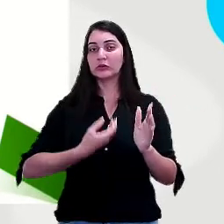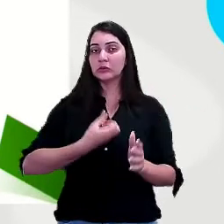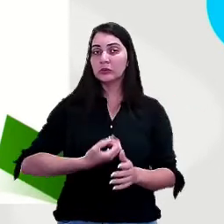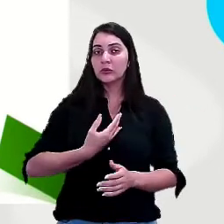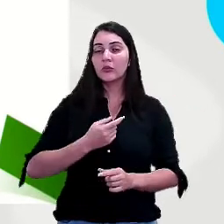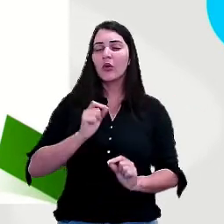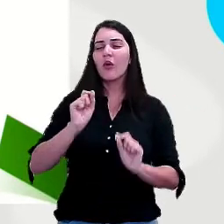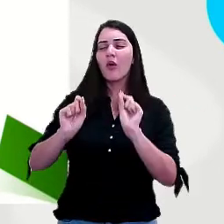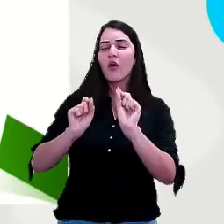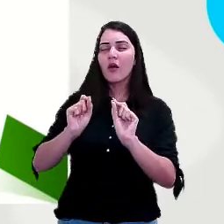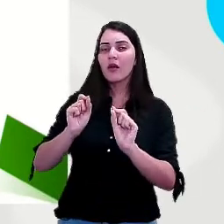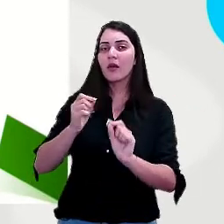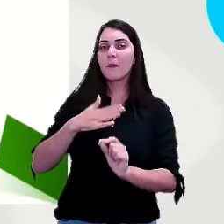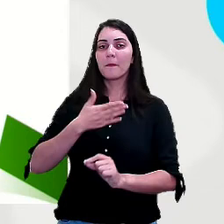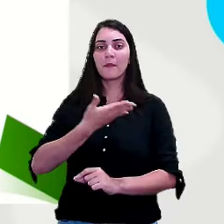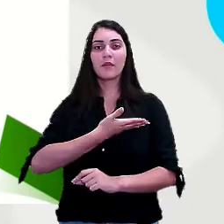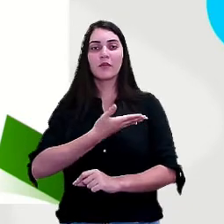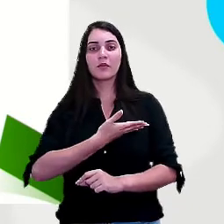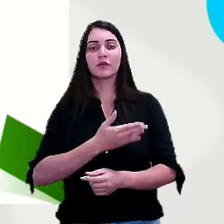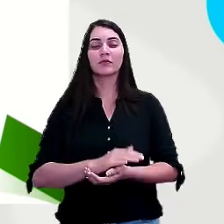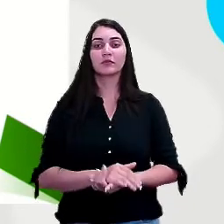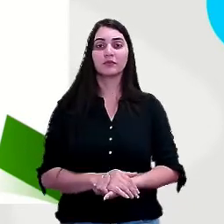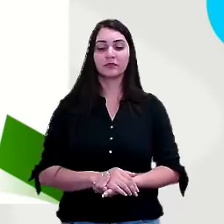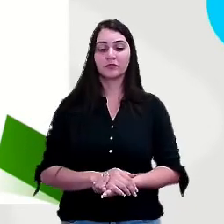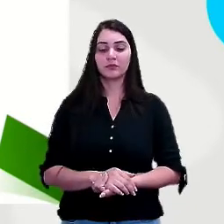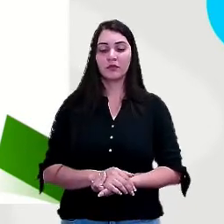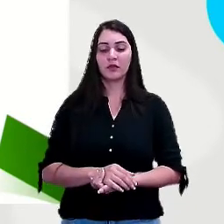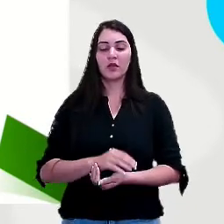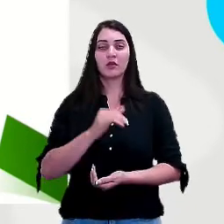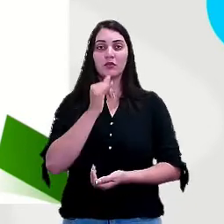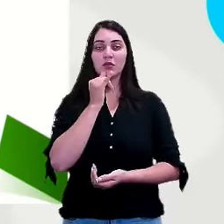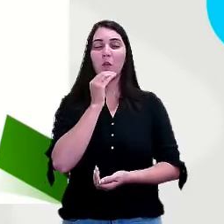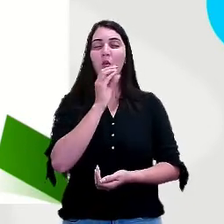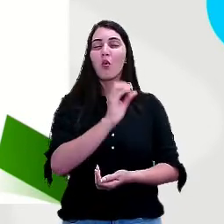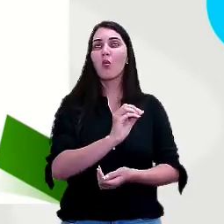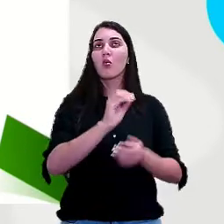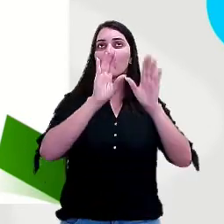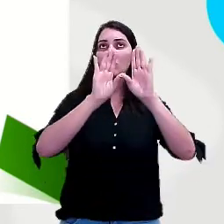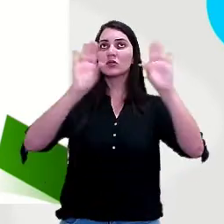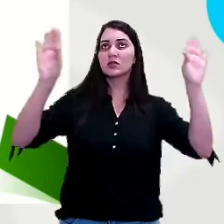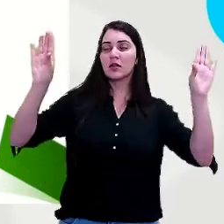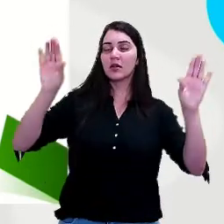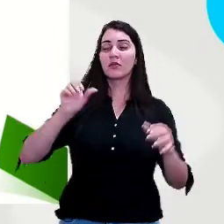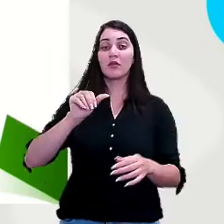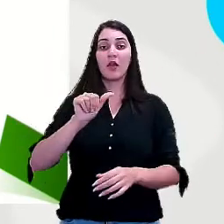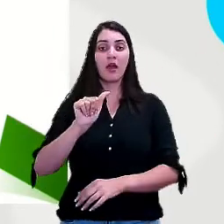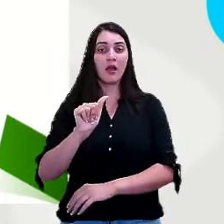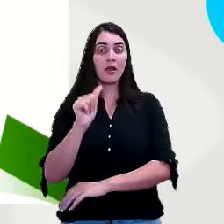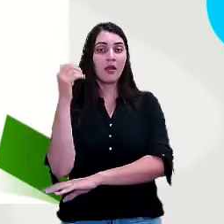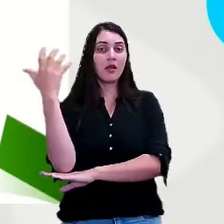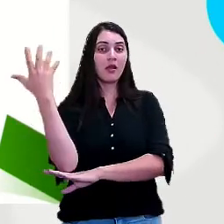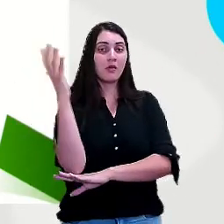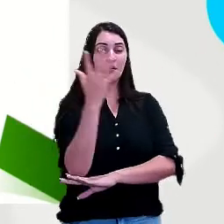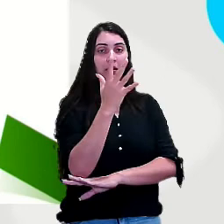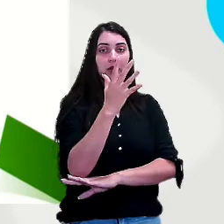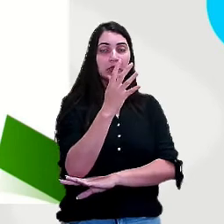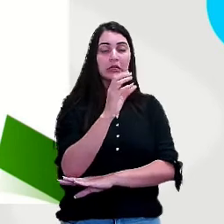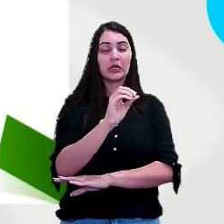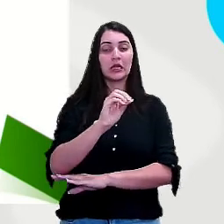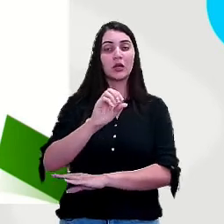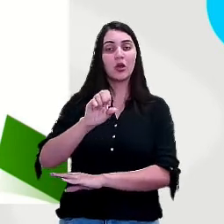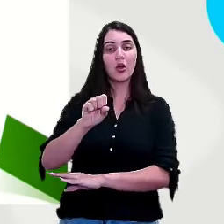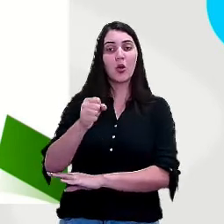Quem é o Meu Amigo? Então, temos aqui o céu, a mata, os